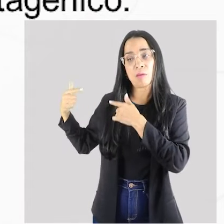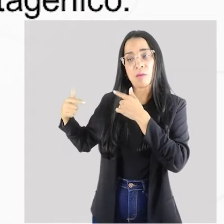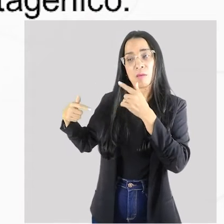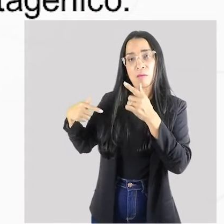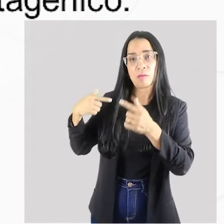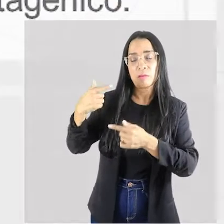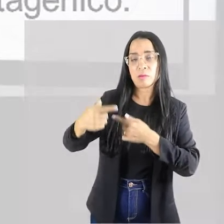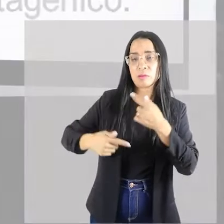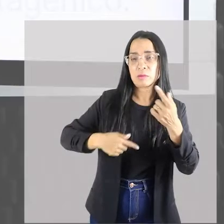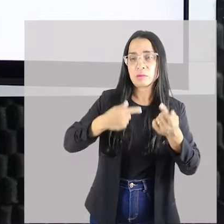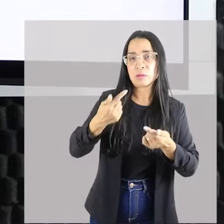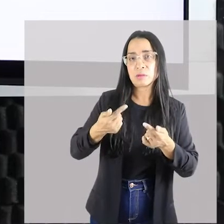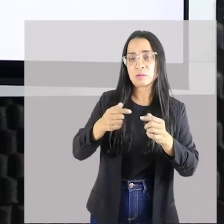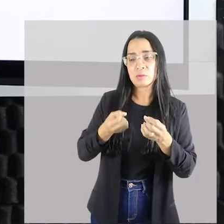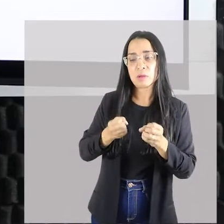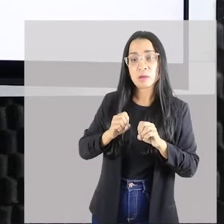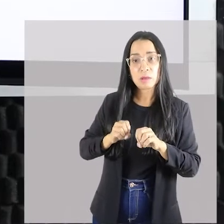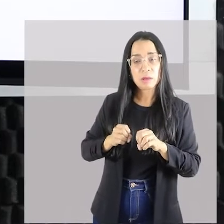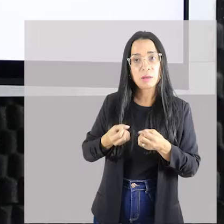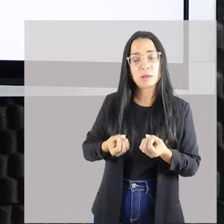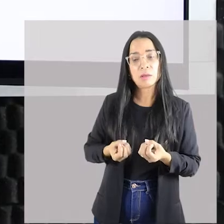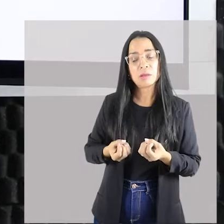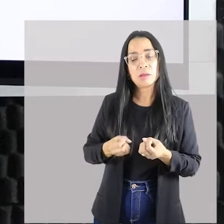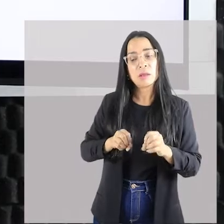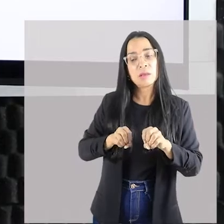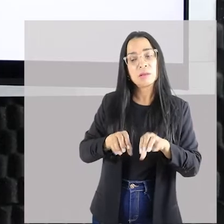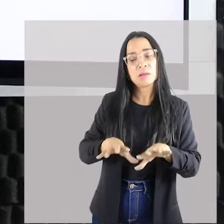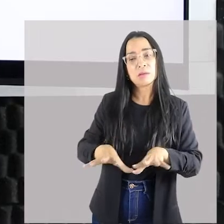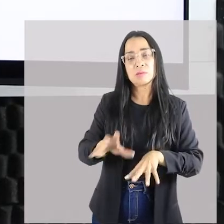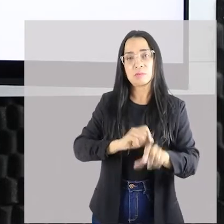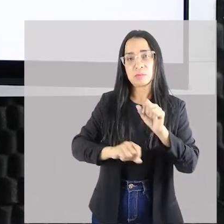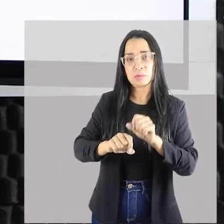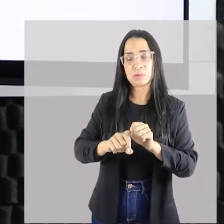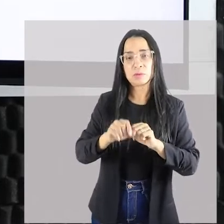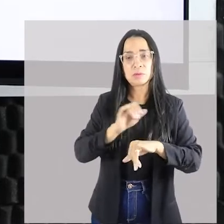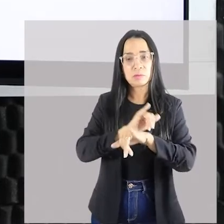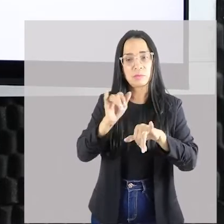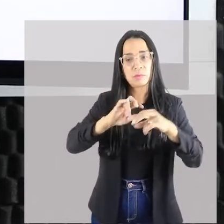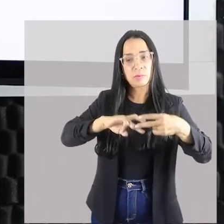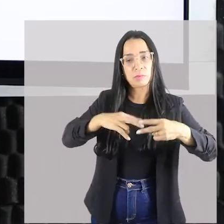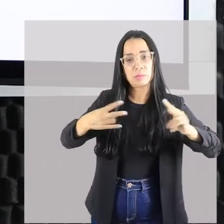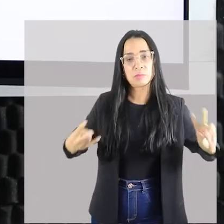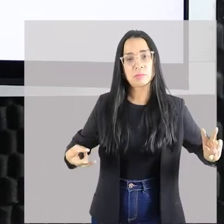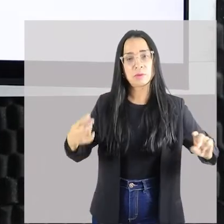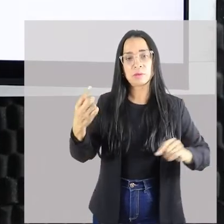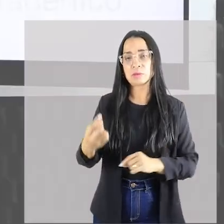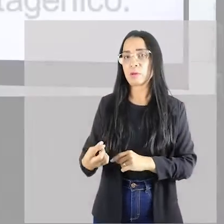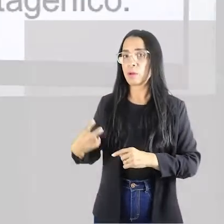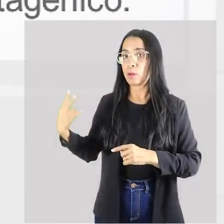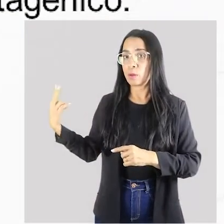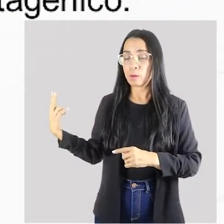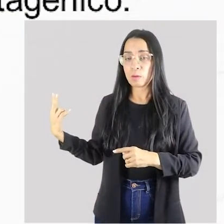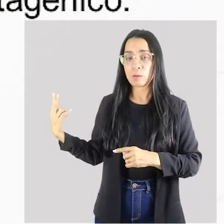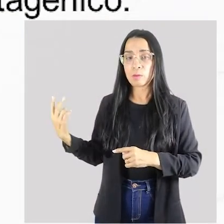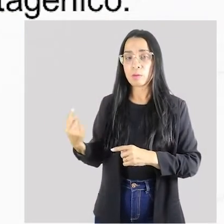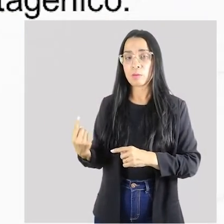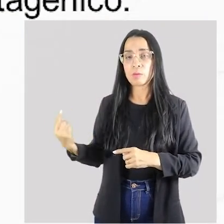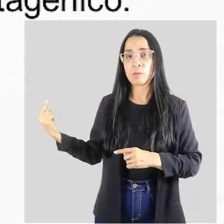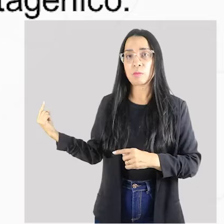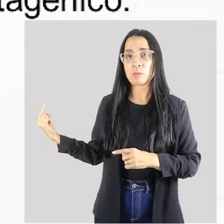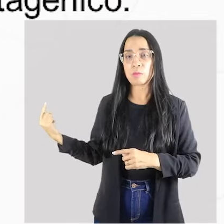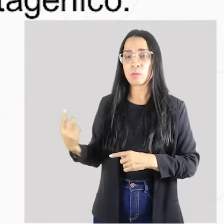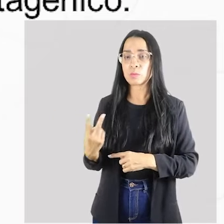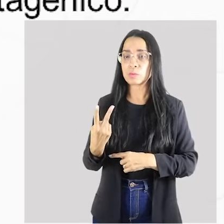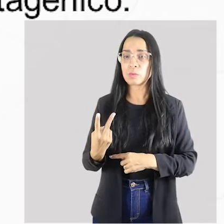você consegue passar, né, essas informações adiante, tá? A 2 fala o seguinte: a mutação pode